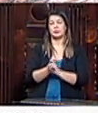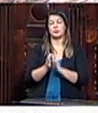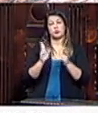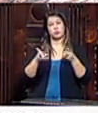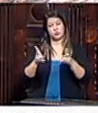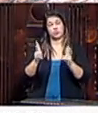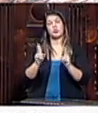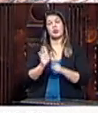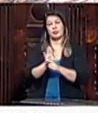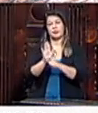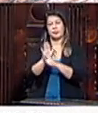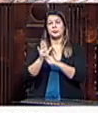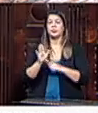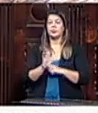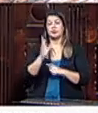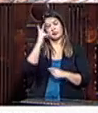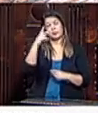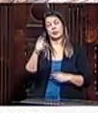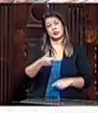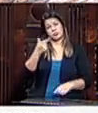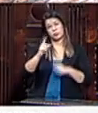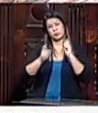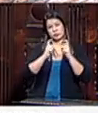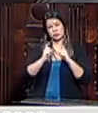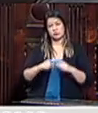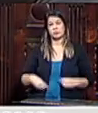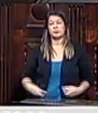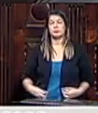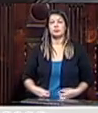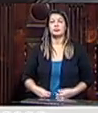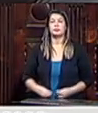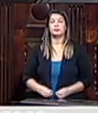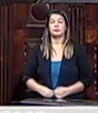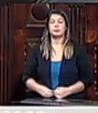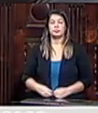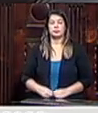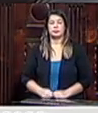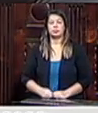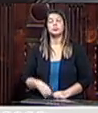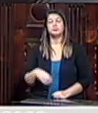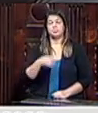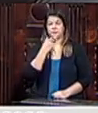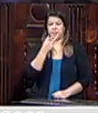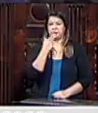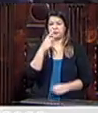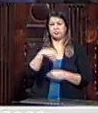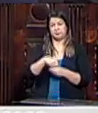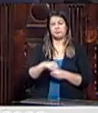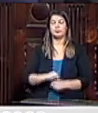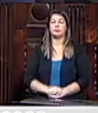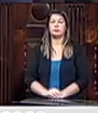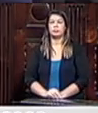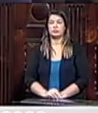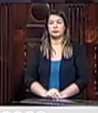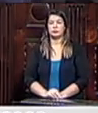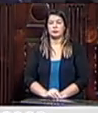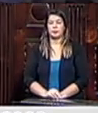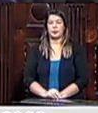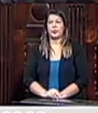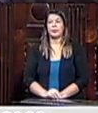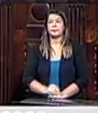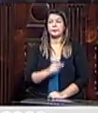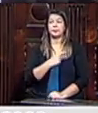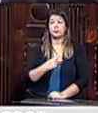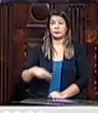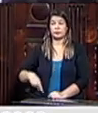continuar apoiando para a segunda discussão. Declaração de voto, deputado. Declaração. Senhor